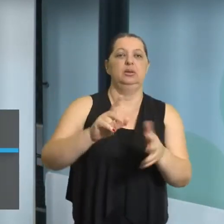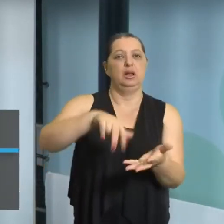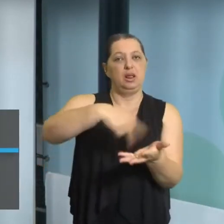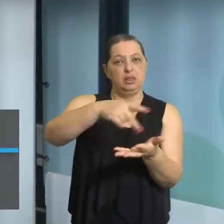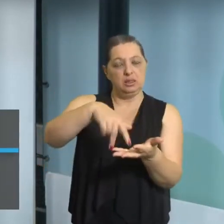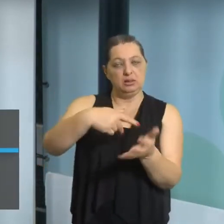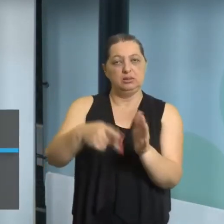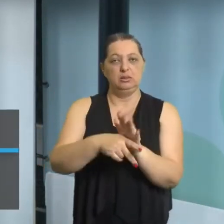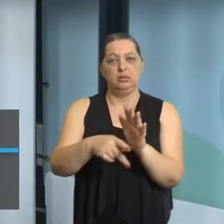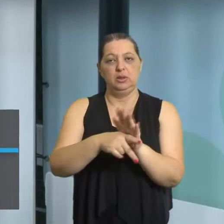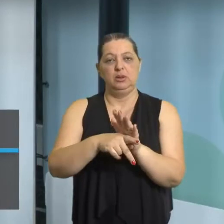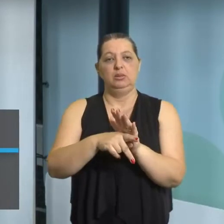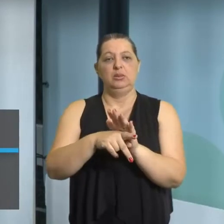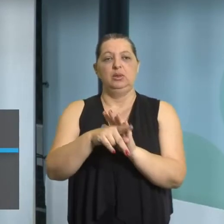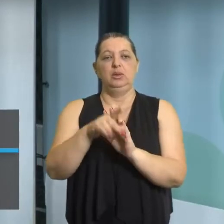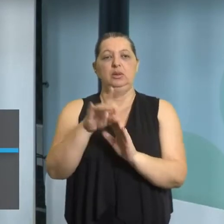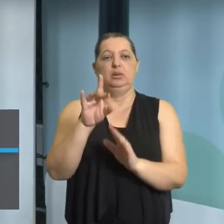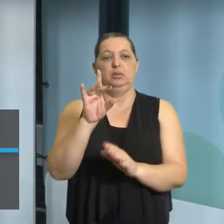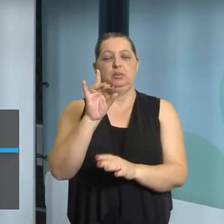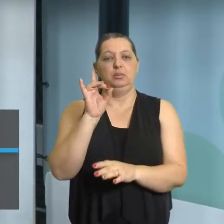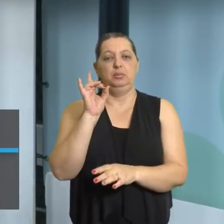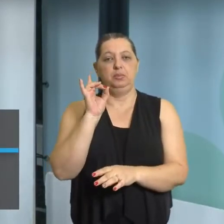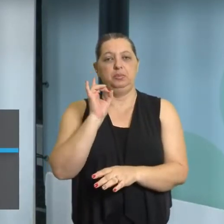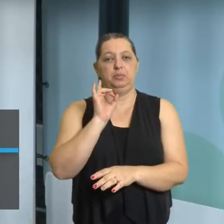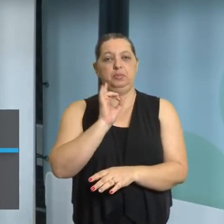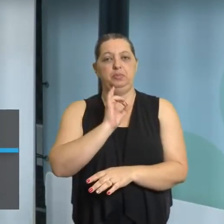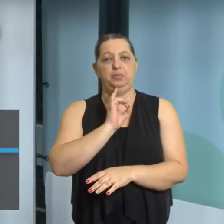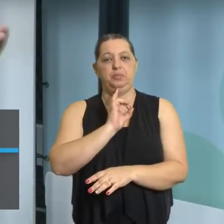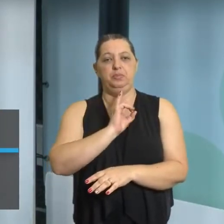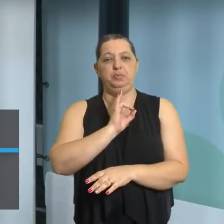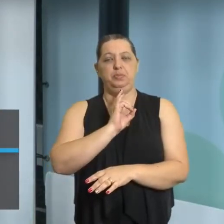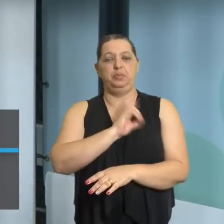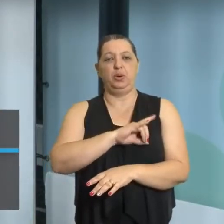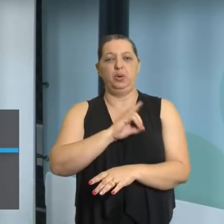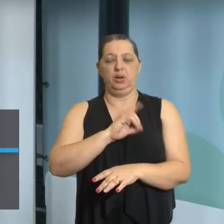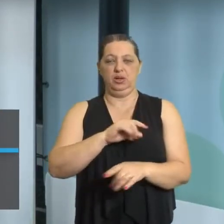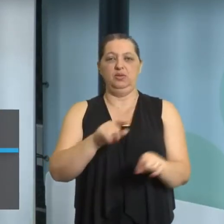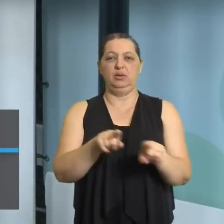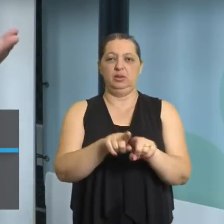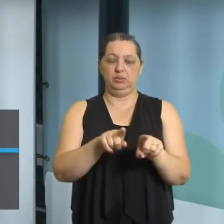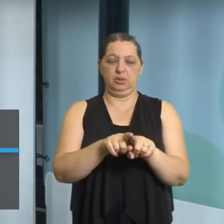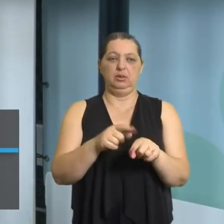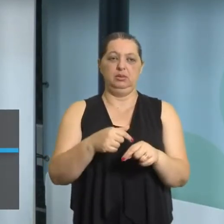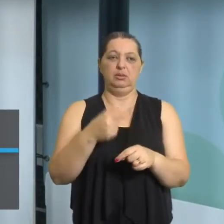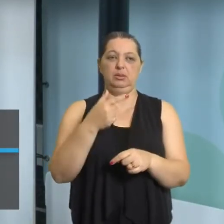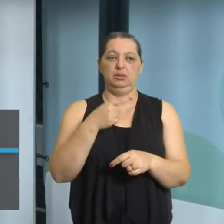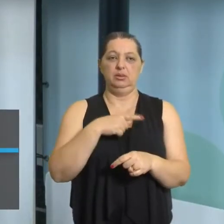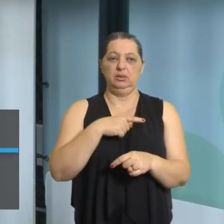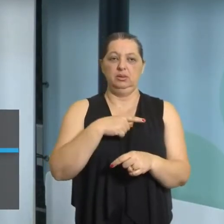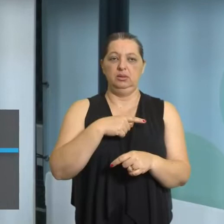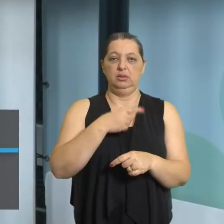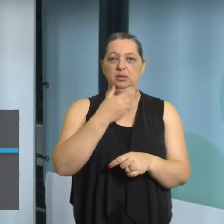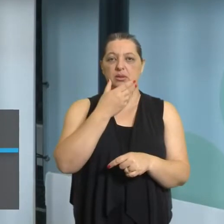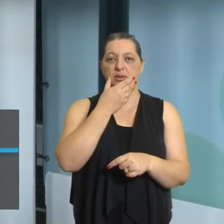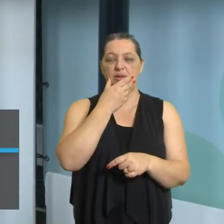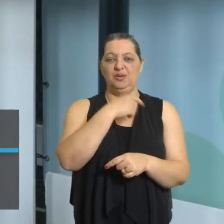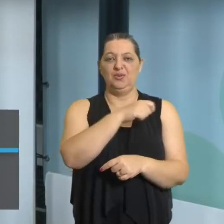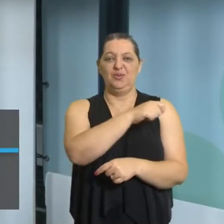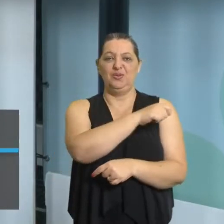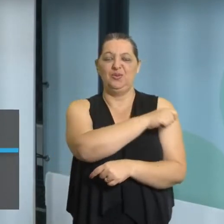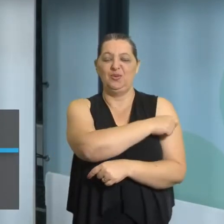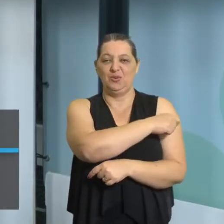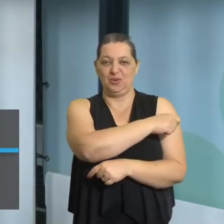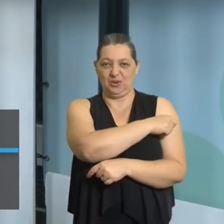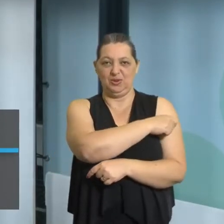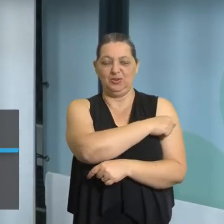boliviana umas coisas incríveis assim tinha que teve um estudante especial que obviamente não posso falar o nome por conta de direitos autorais e